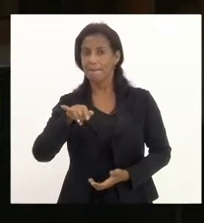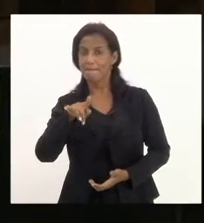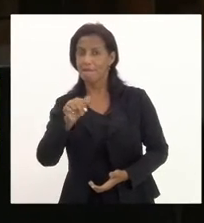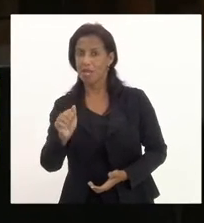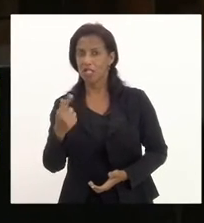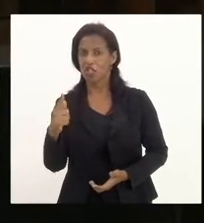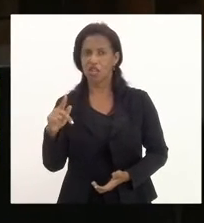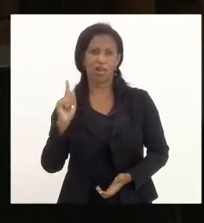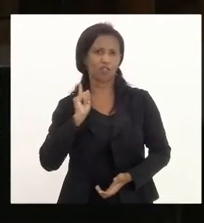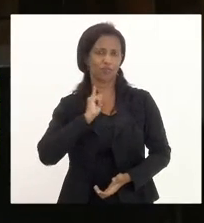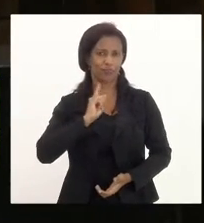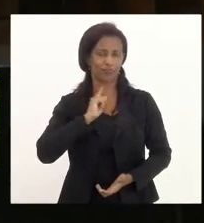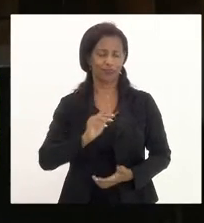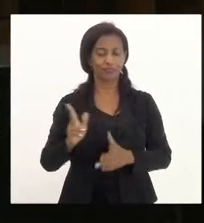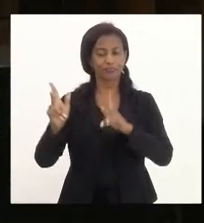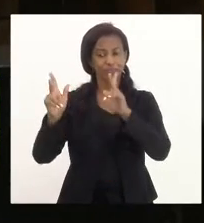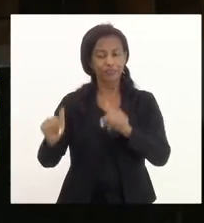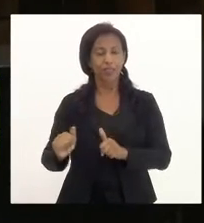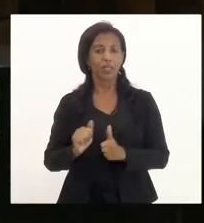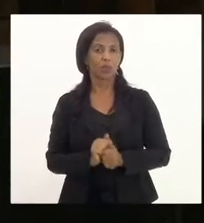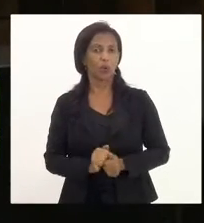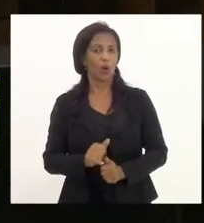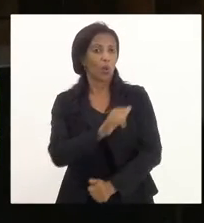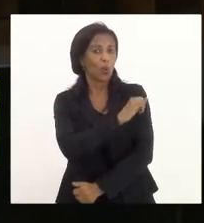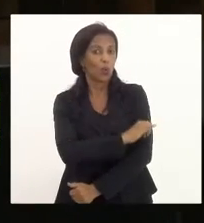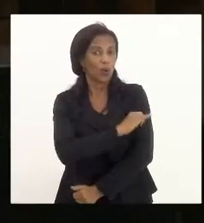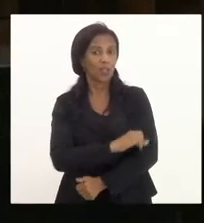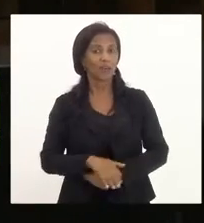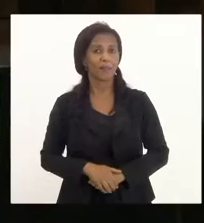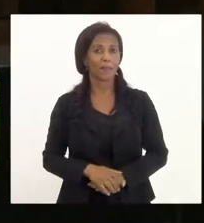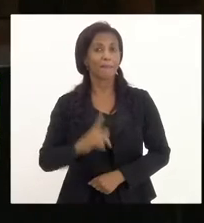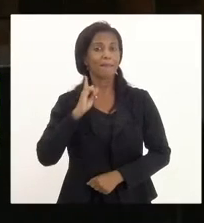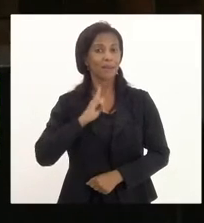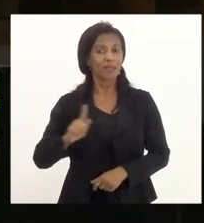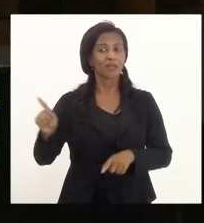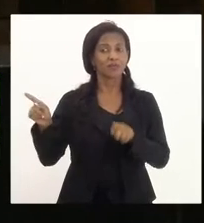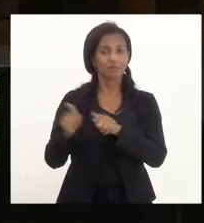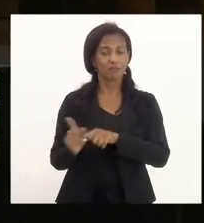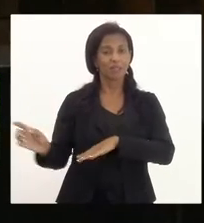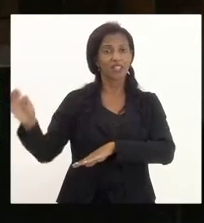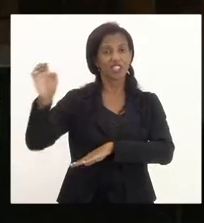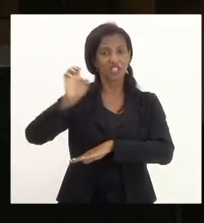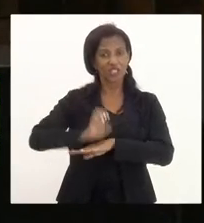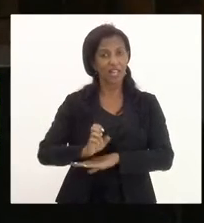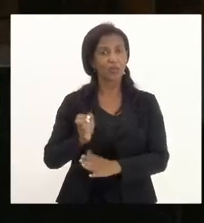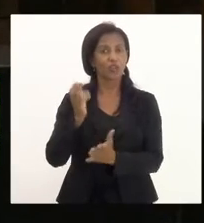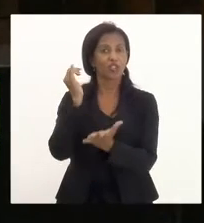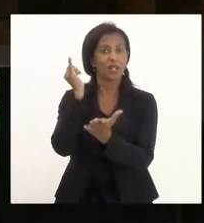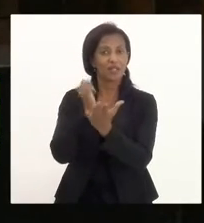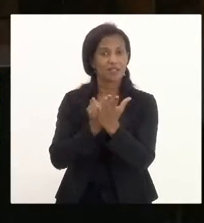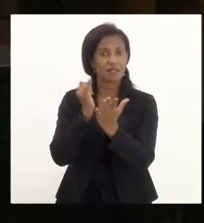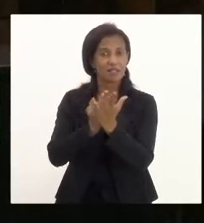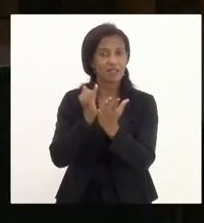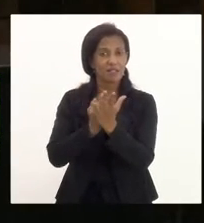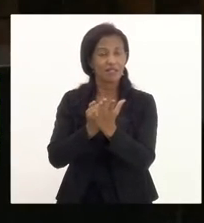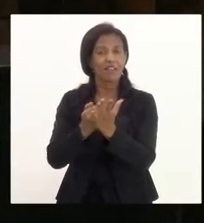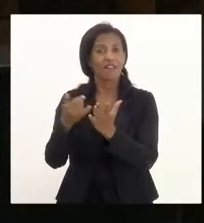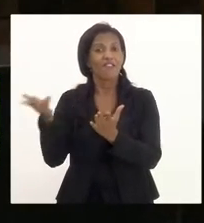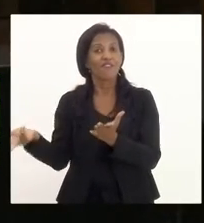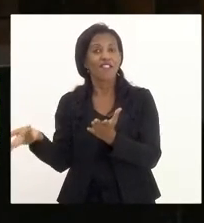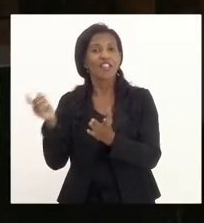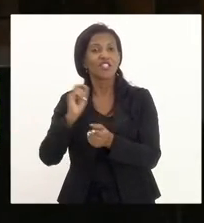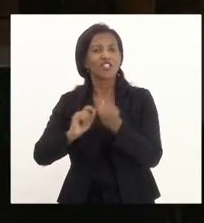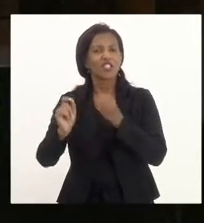importante dizer que assim como o Rio de Janeiro Minas Gerais é um estado em que grande parte da receita advém de